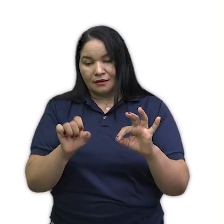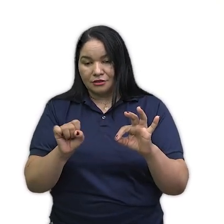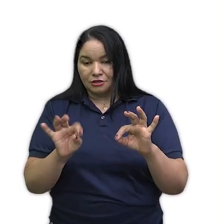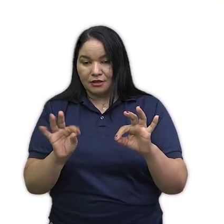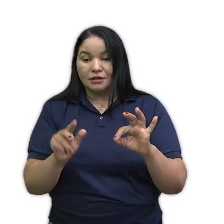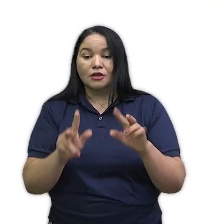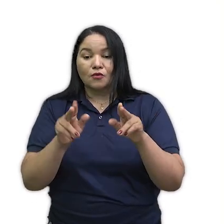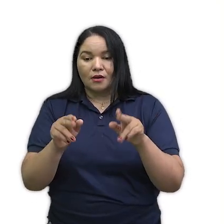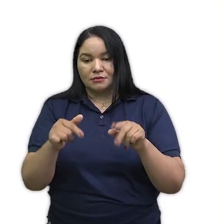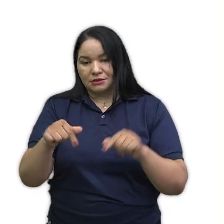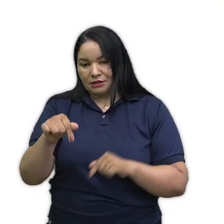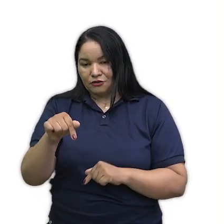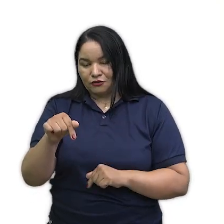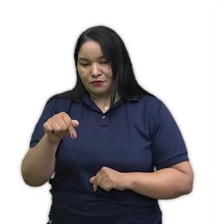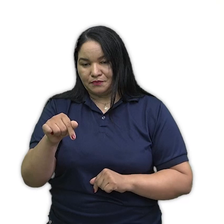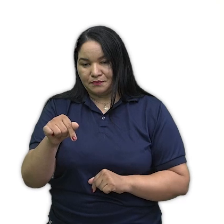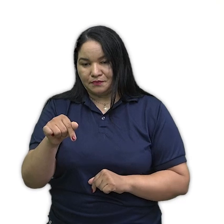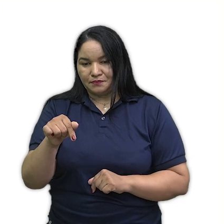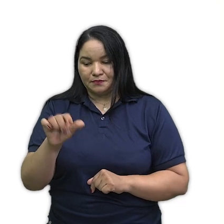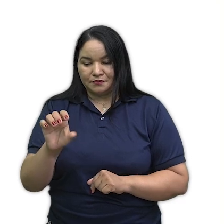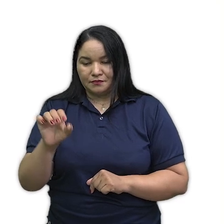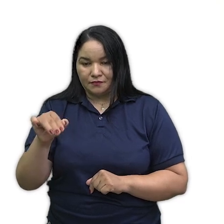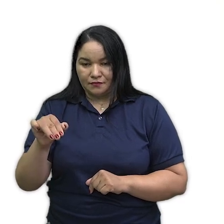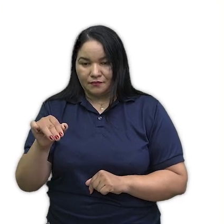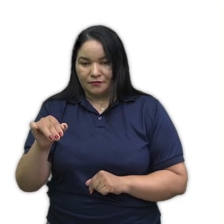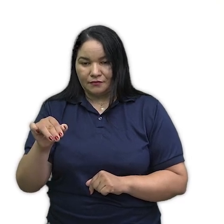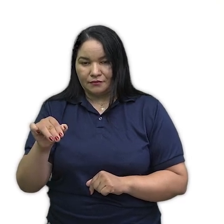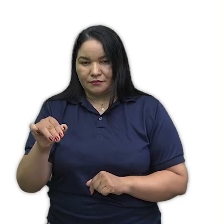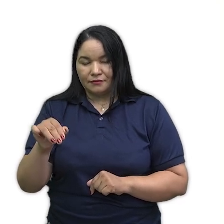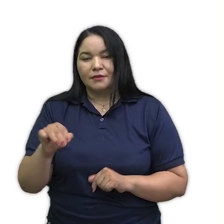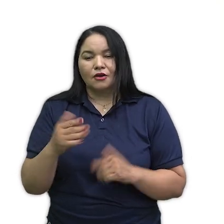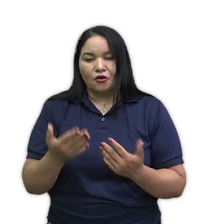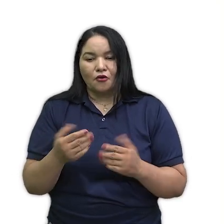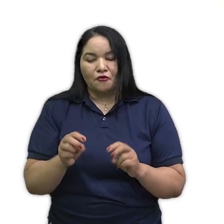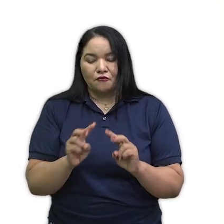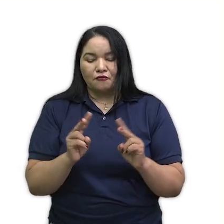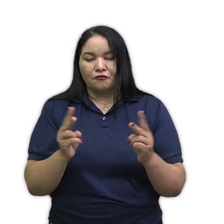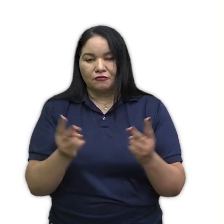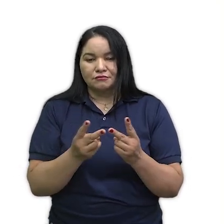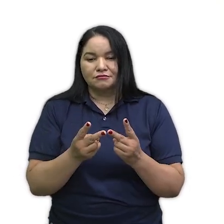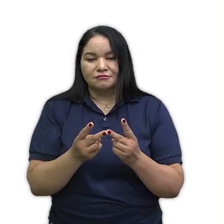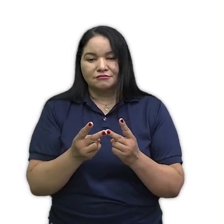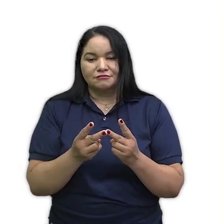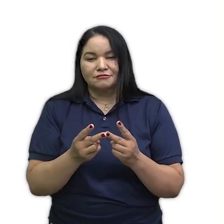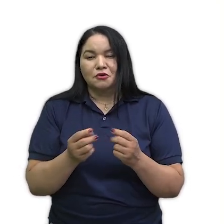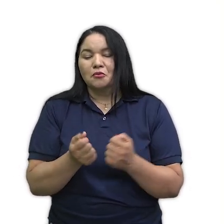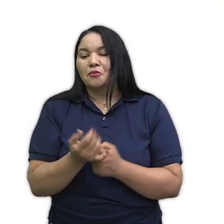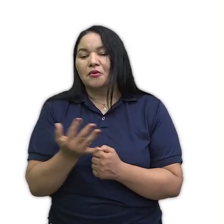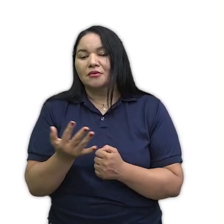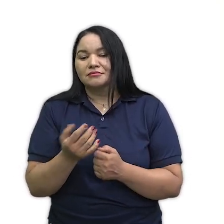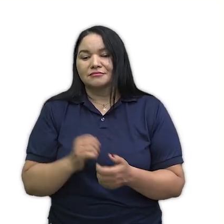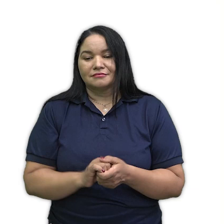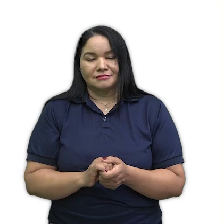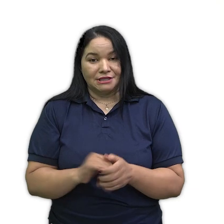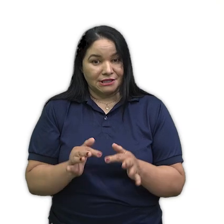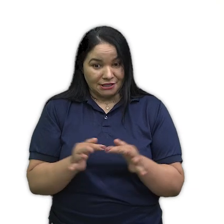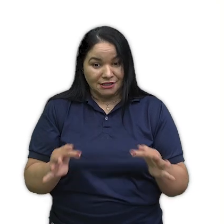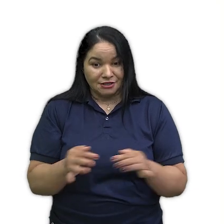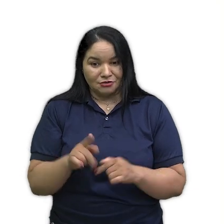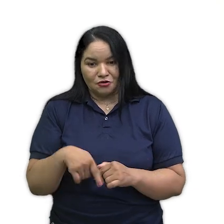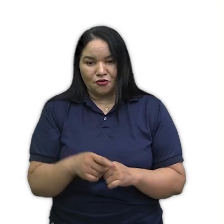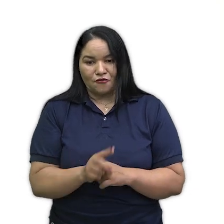é igual a 7 centímetros, qual é o volume desse cubo? Fica bem simples, porque o volume vai ser